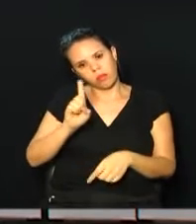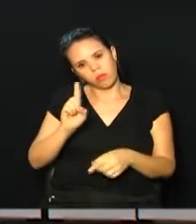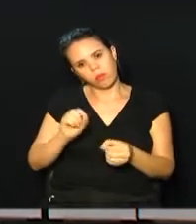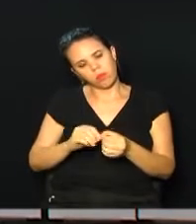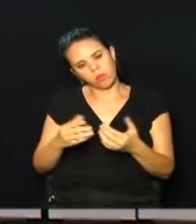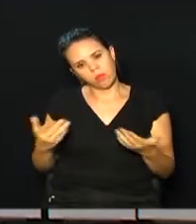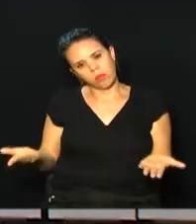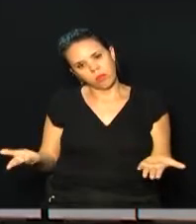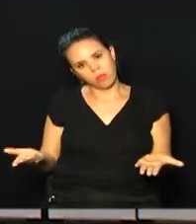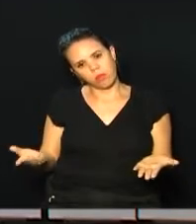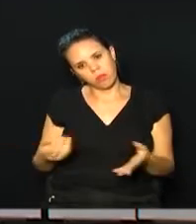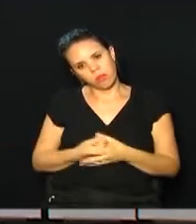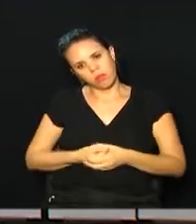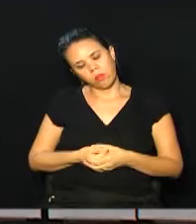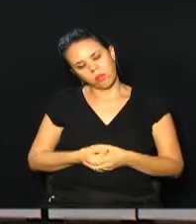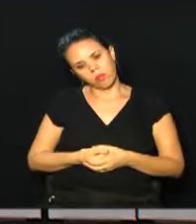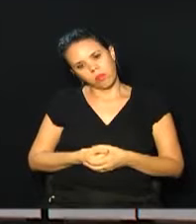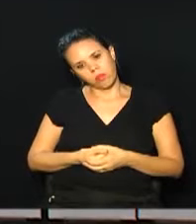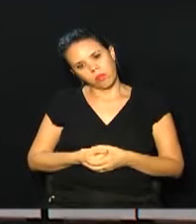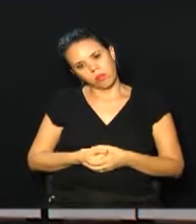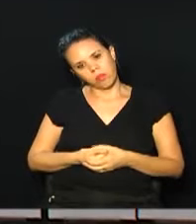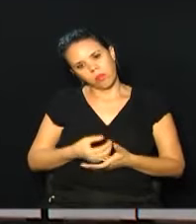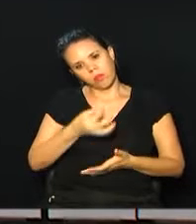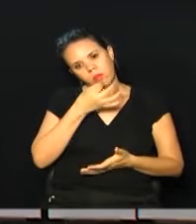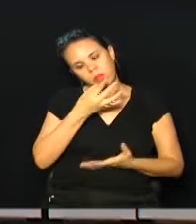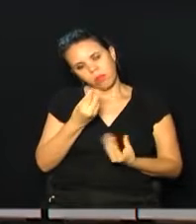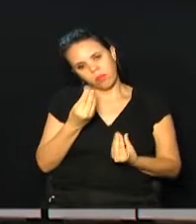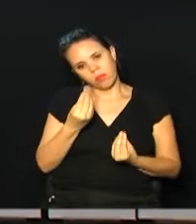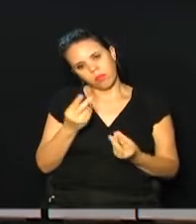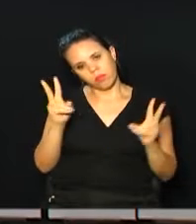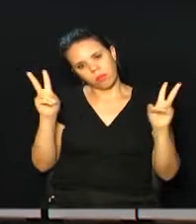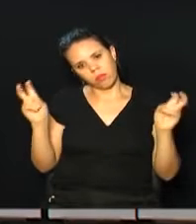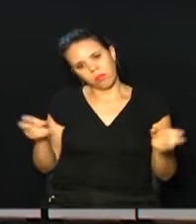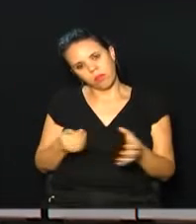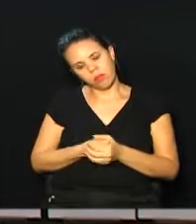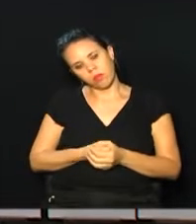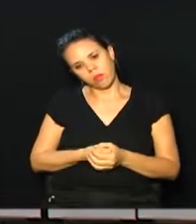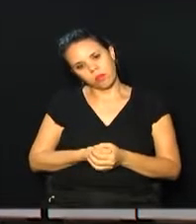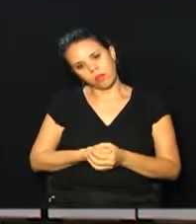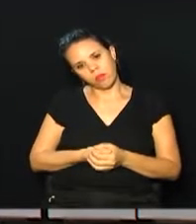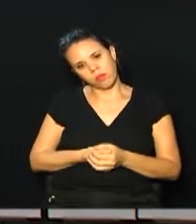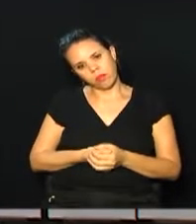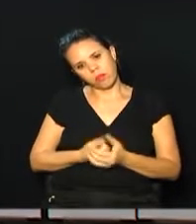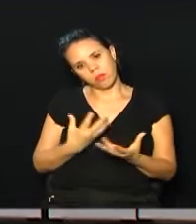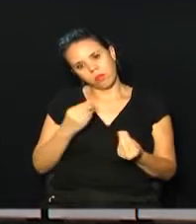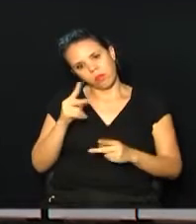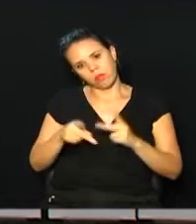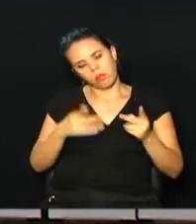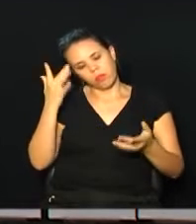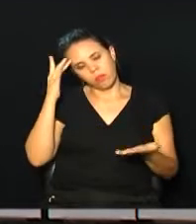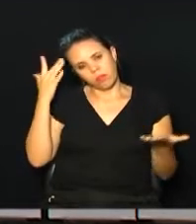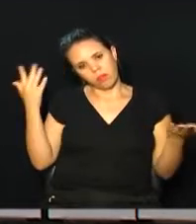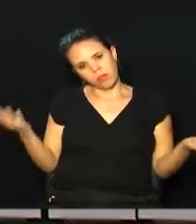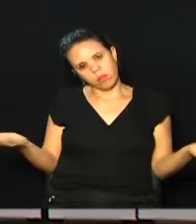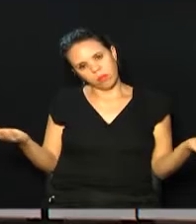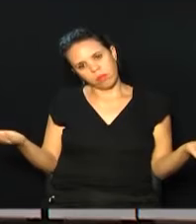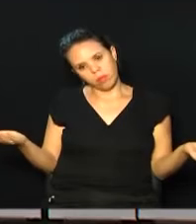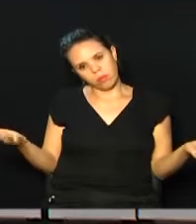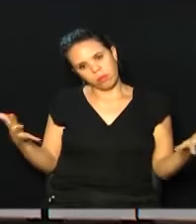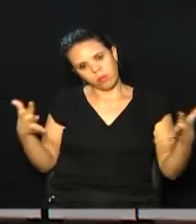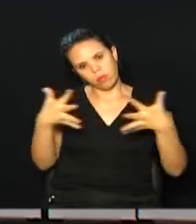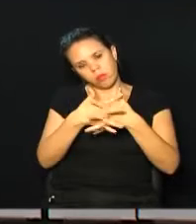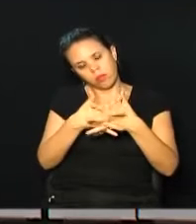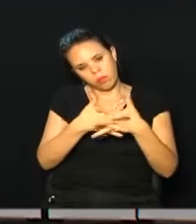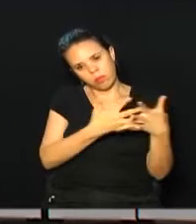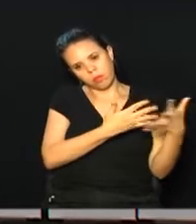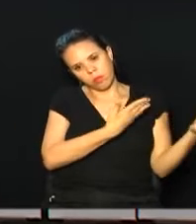contemplado como deveria. Então a gente se posiciona muito nesse sentido, tá? Muita gente acha, né, assim, acaba confundindo os